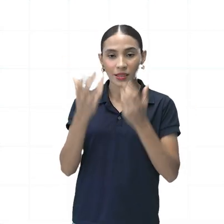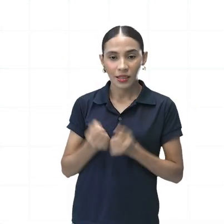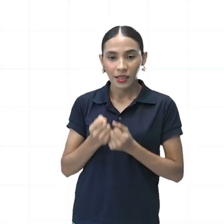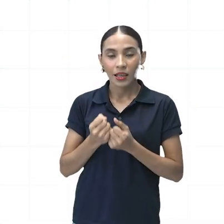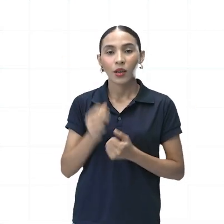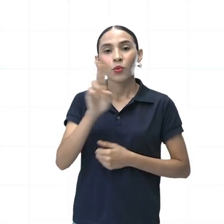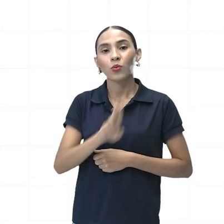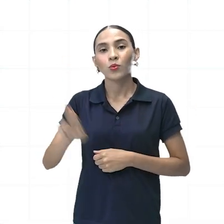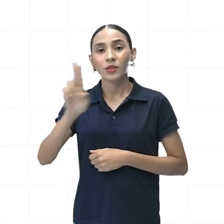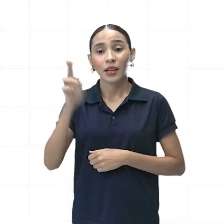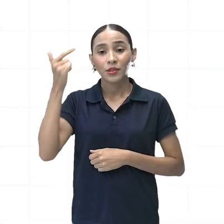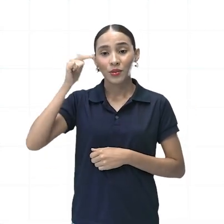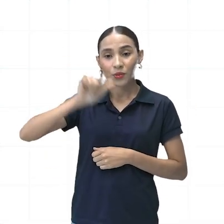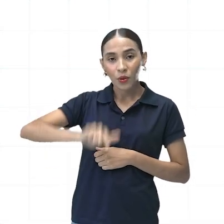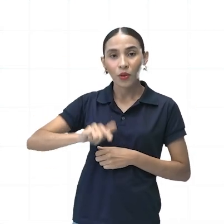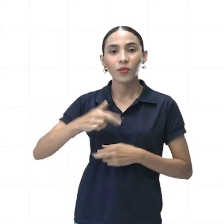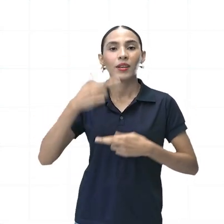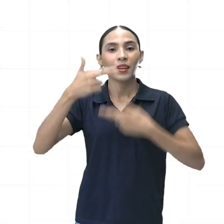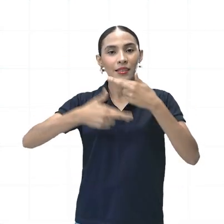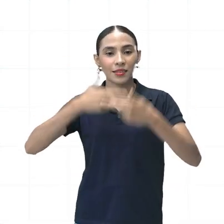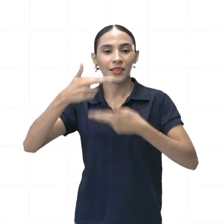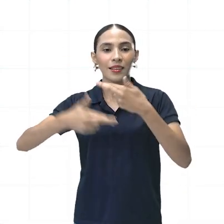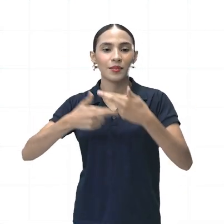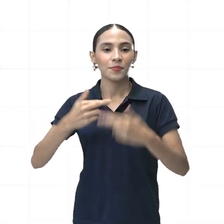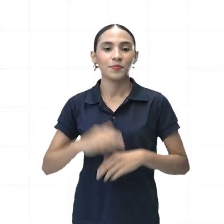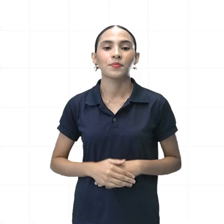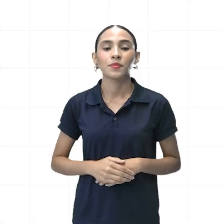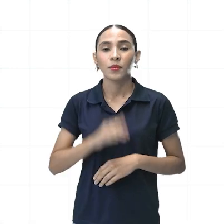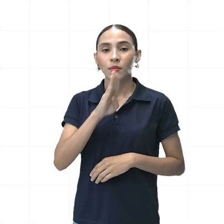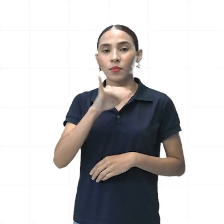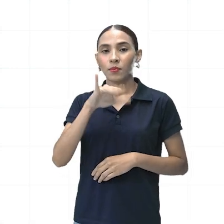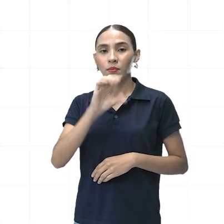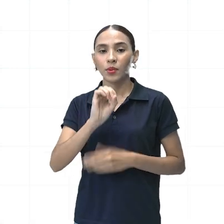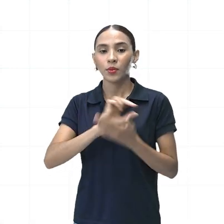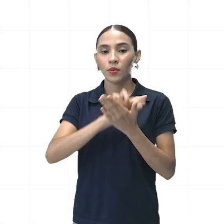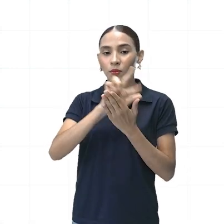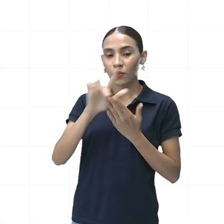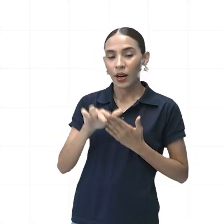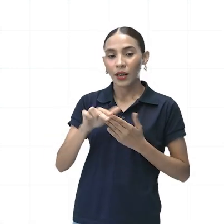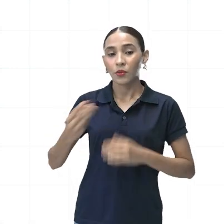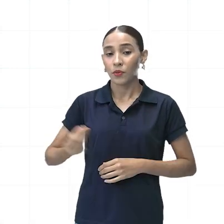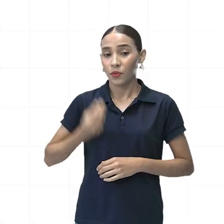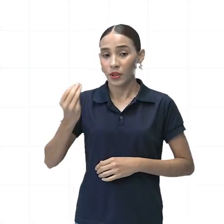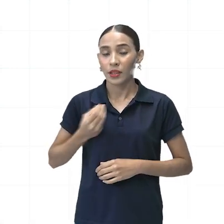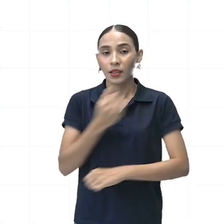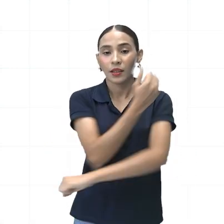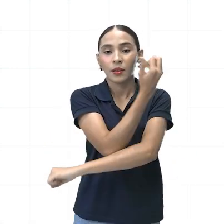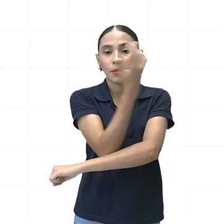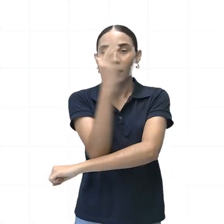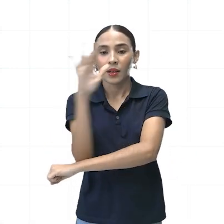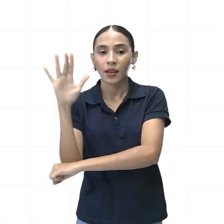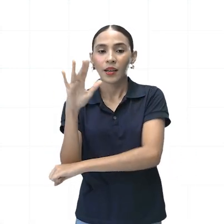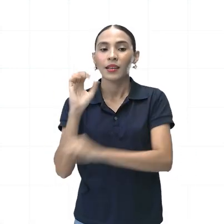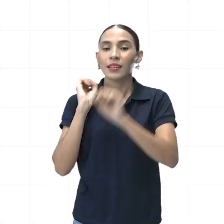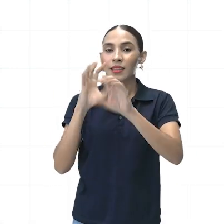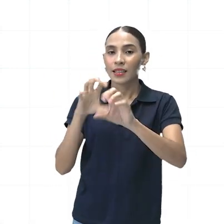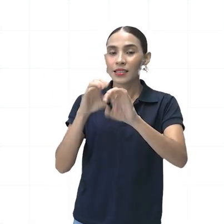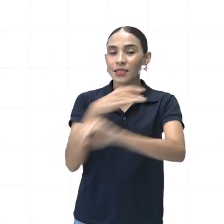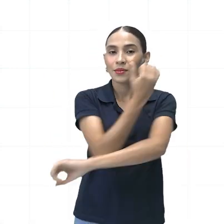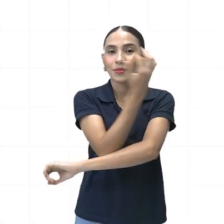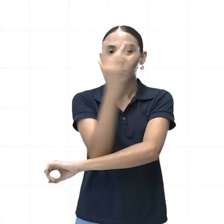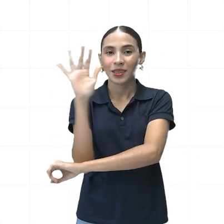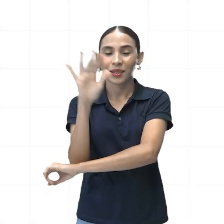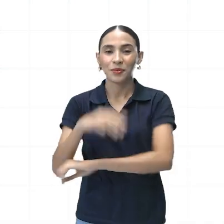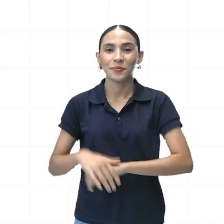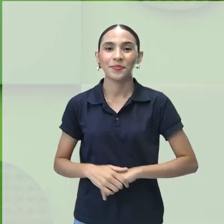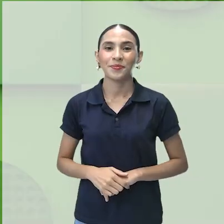recusar, reutilizar e reciclar. Biodiversidade, meio ambiente e educação